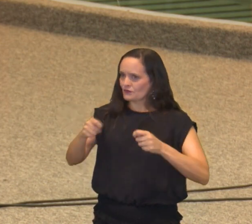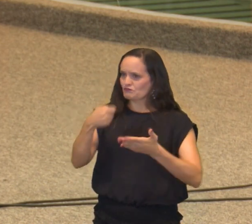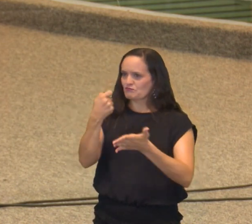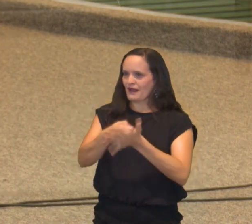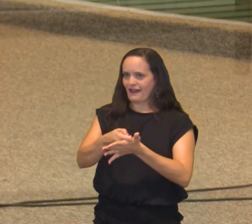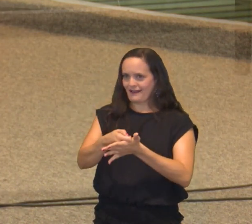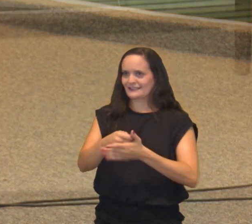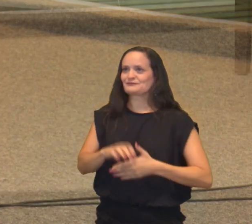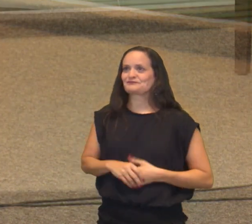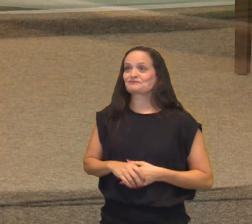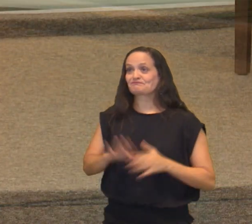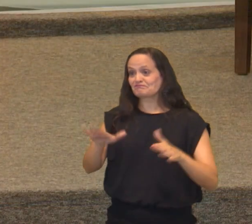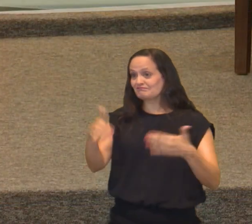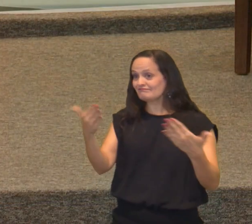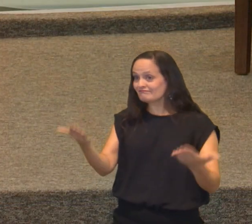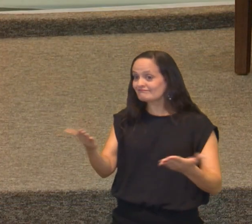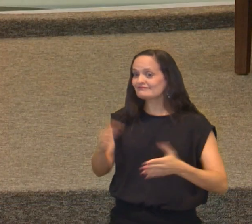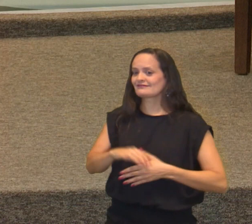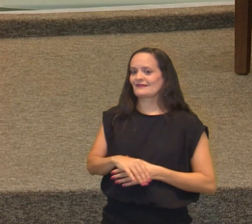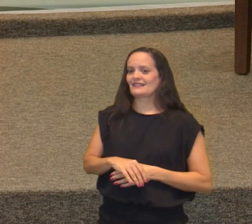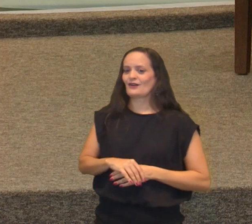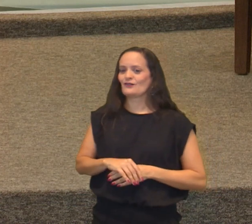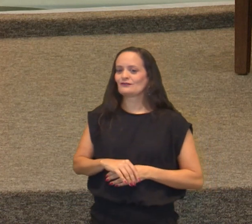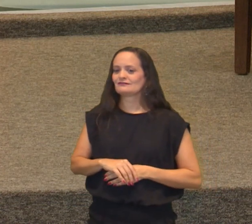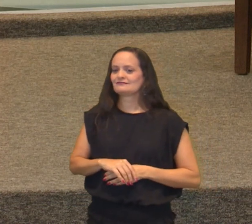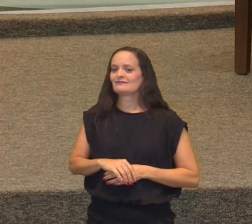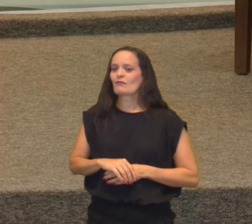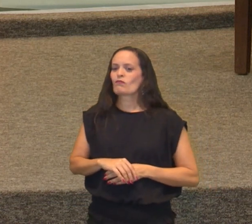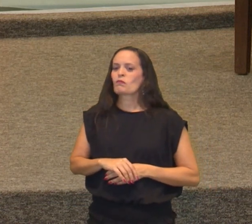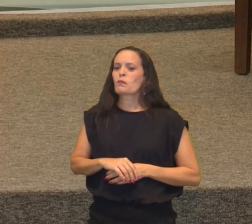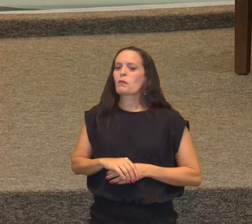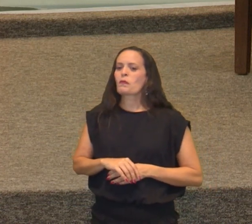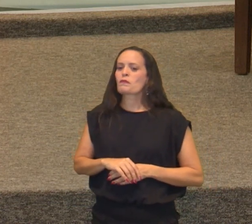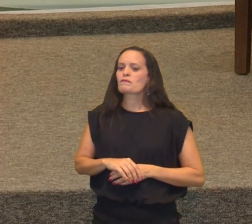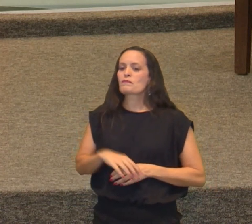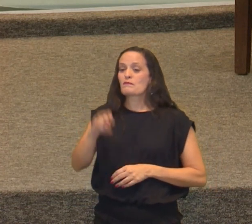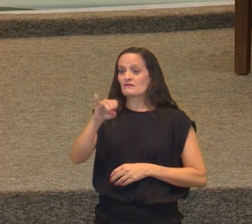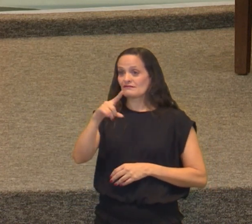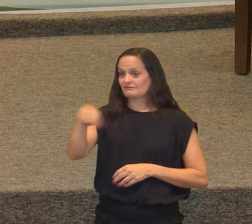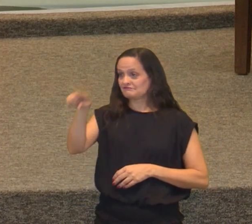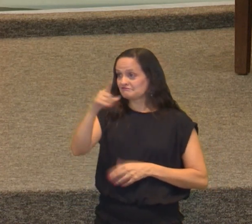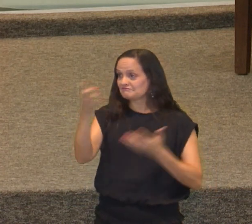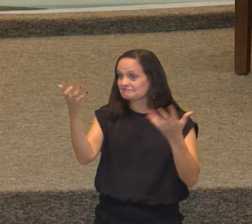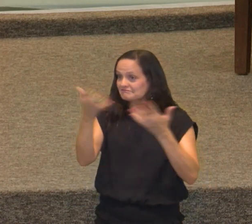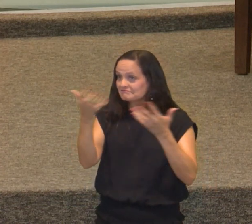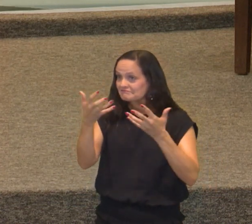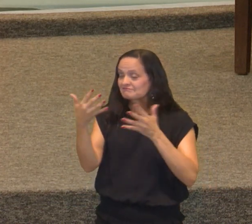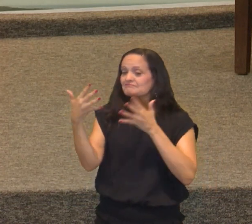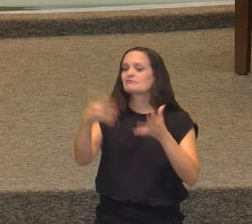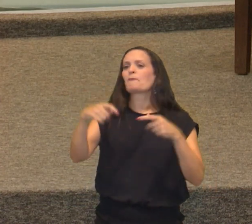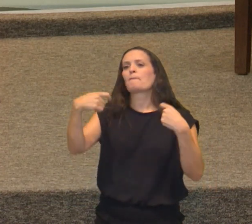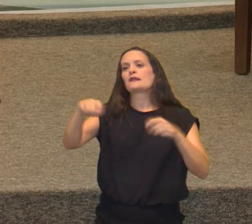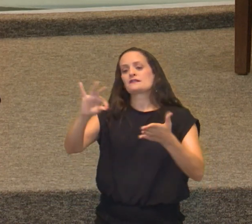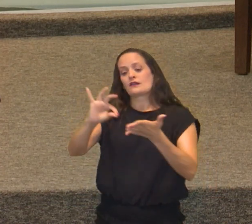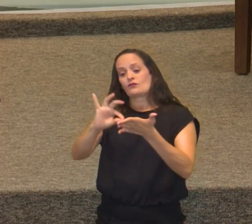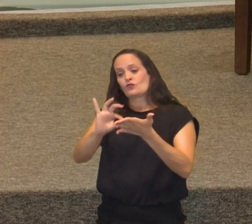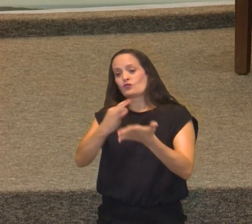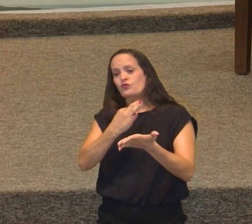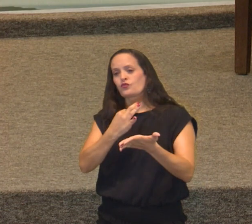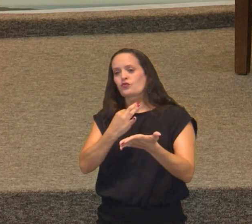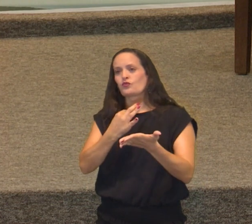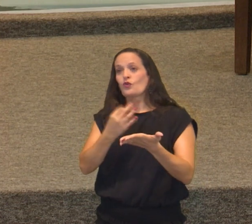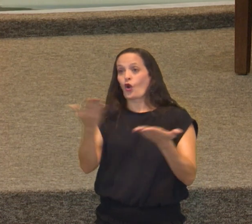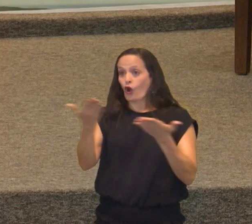certo? Então, todos devem procurar imediatamente aí o seu QR Code, se inscrever, porque quem se inscreveu